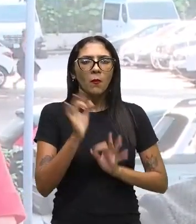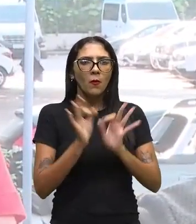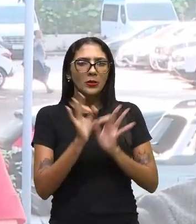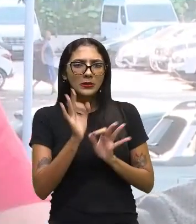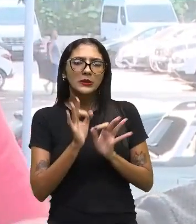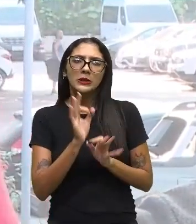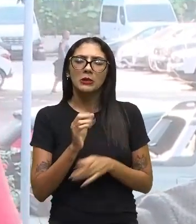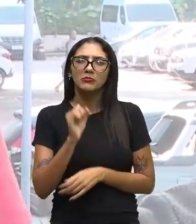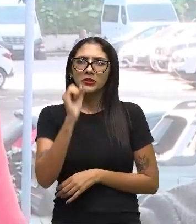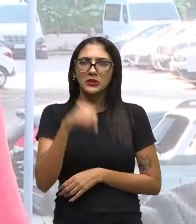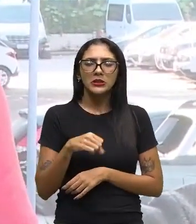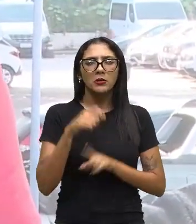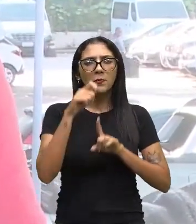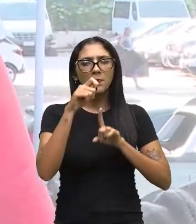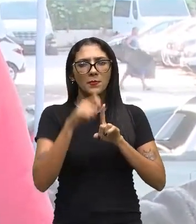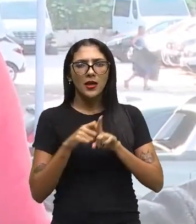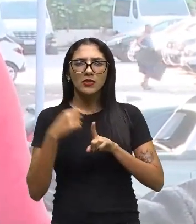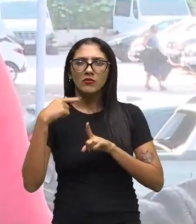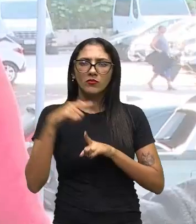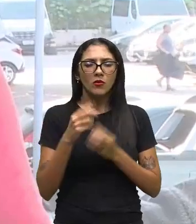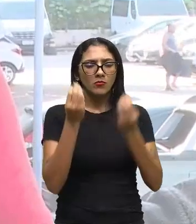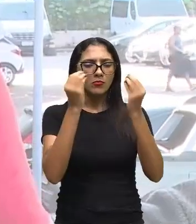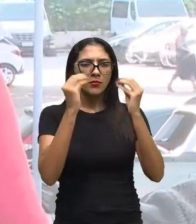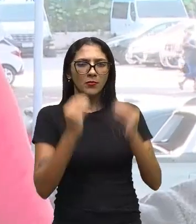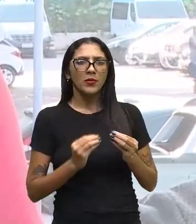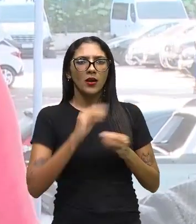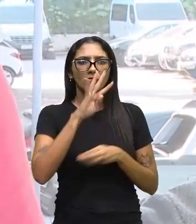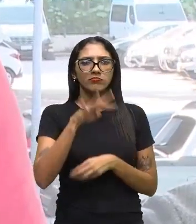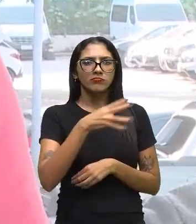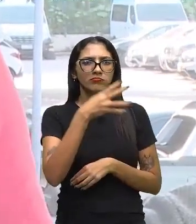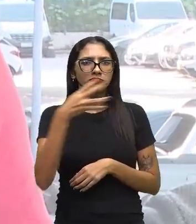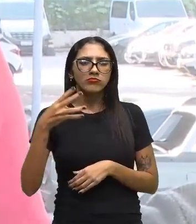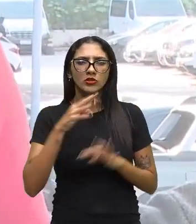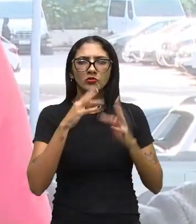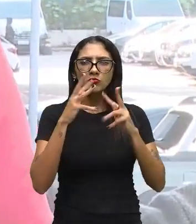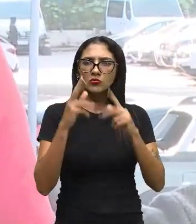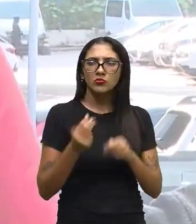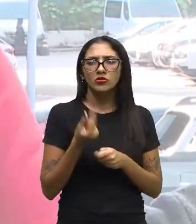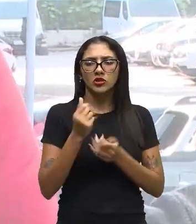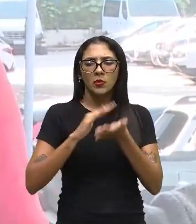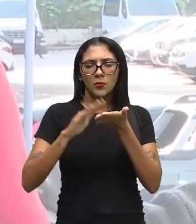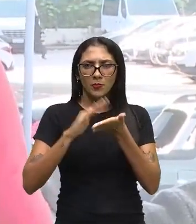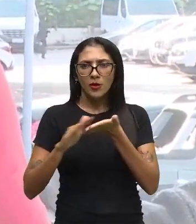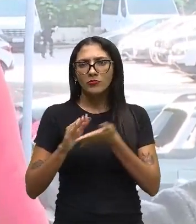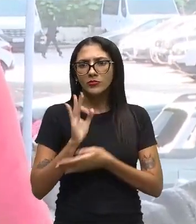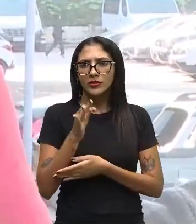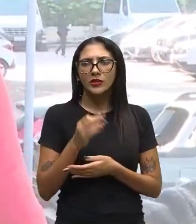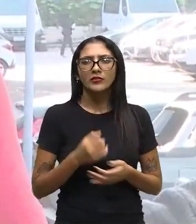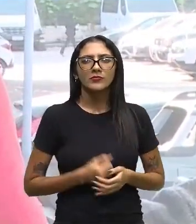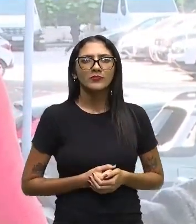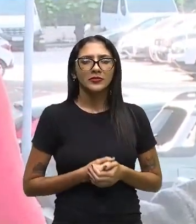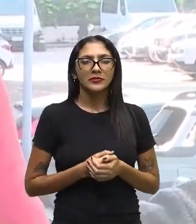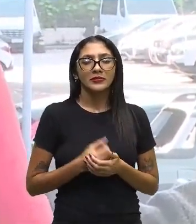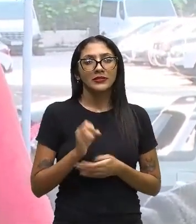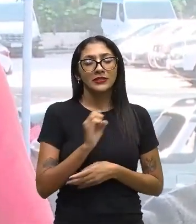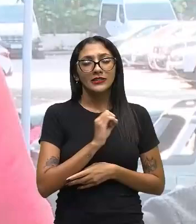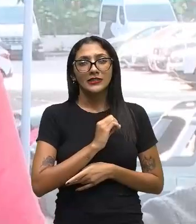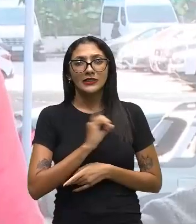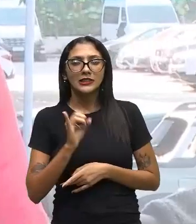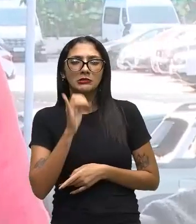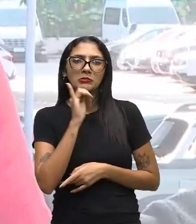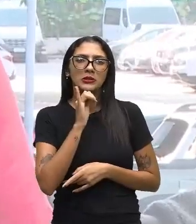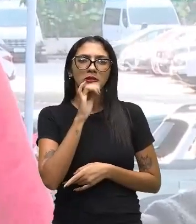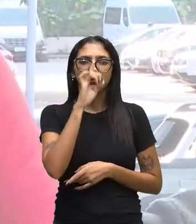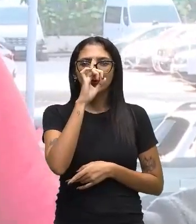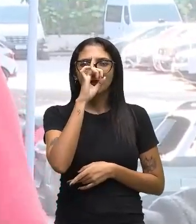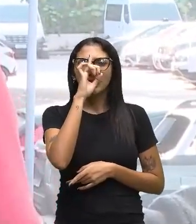mês certinho, vou lá numa planilha, coloco todos os valores, os gastos e tudo mais. Agora, se acontece como